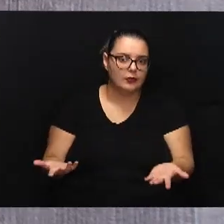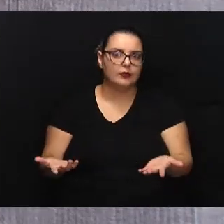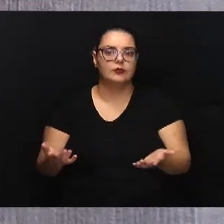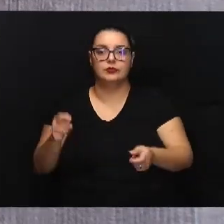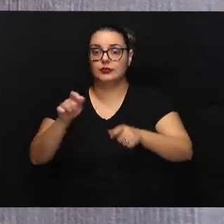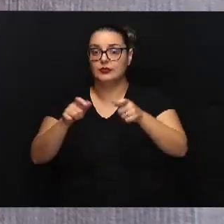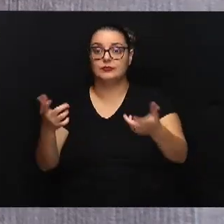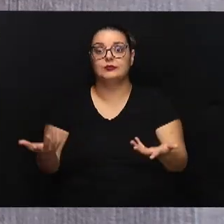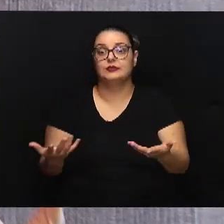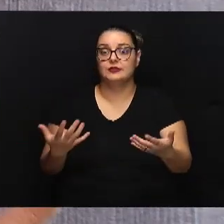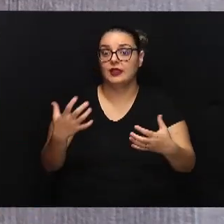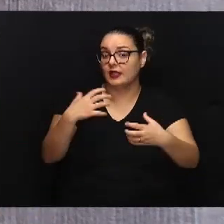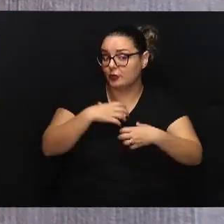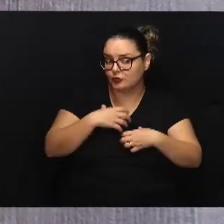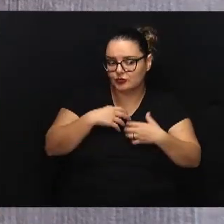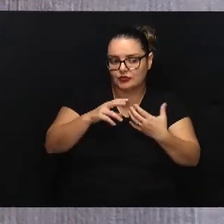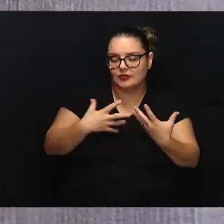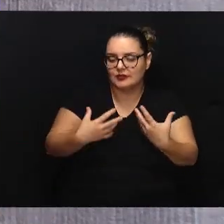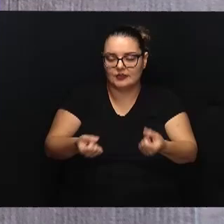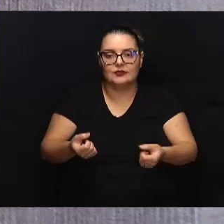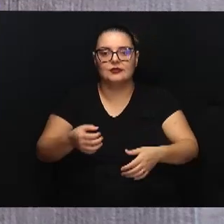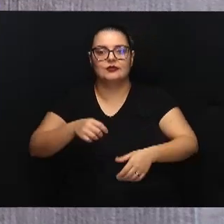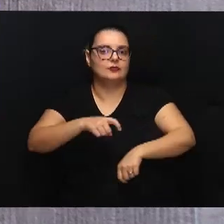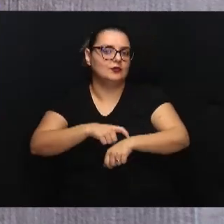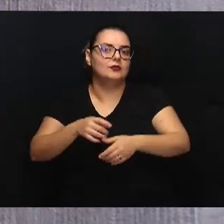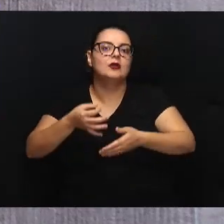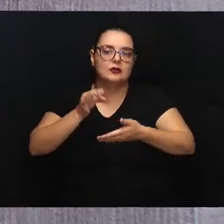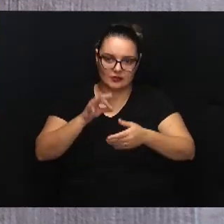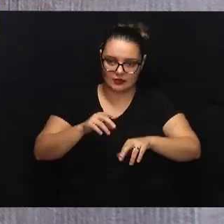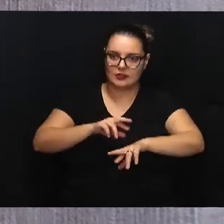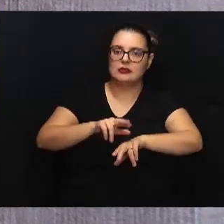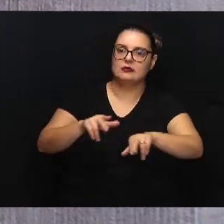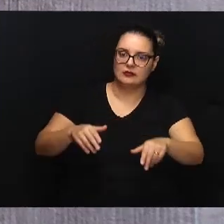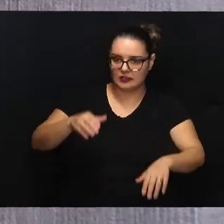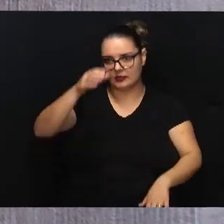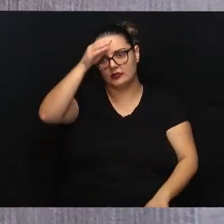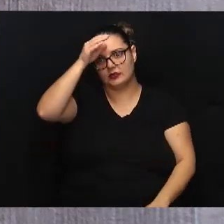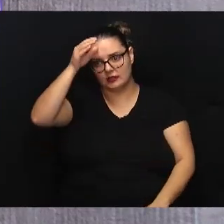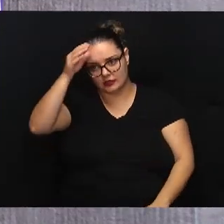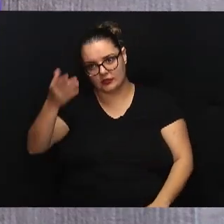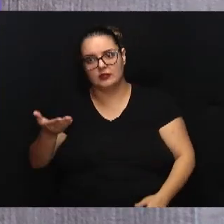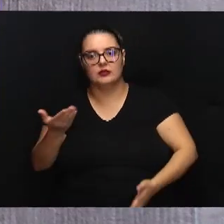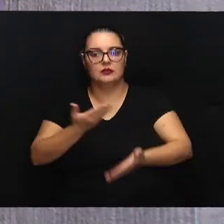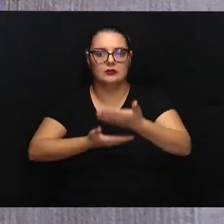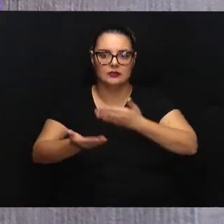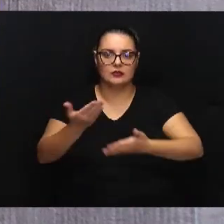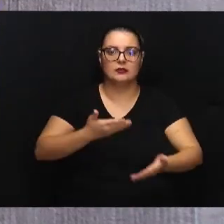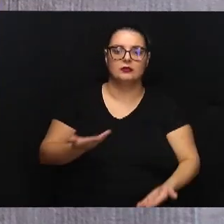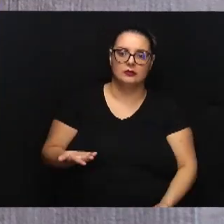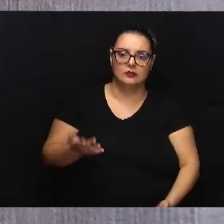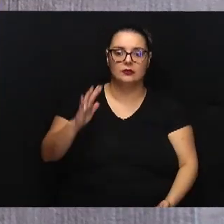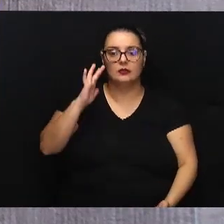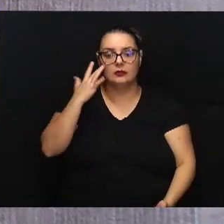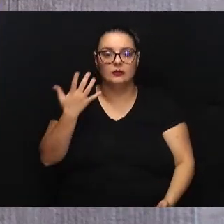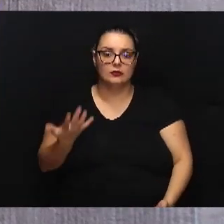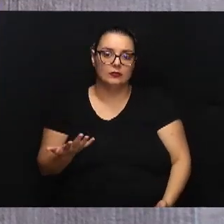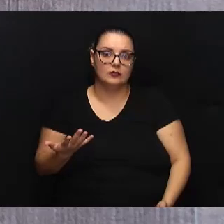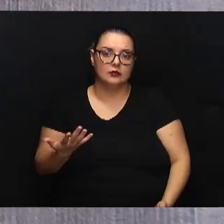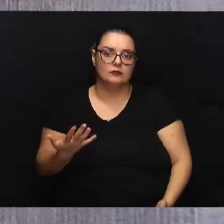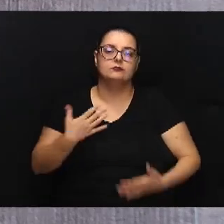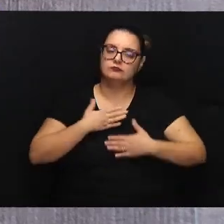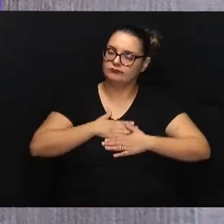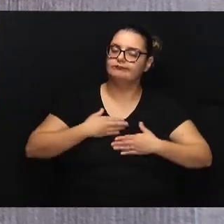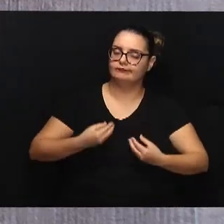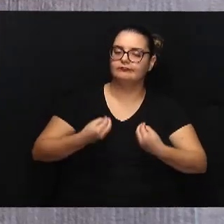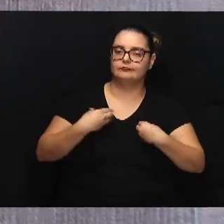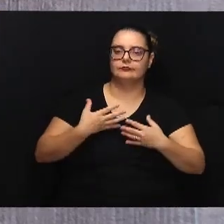receberam a cesta, momentos do café da manhã, porque tem bastante cliente que compartilha. Então, assim, eu acho que o que me dá o prazer é isso, é montar a